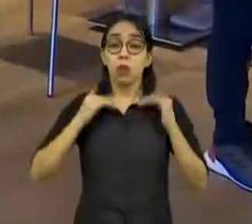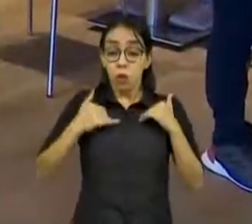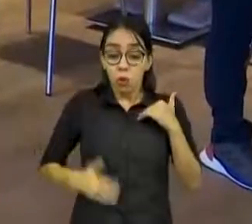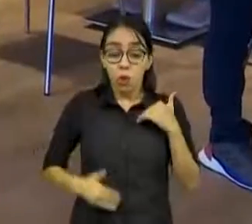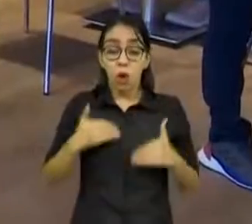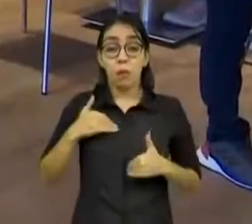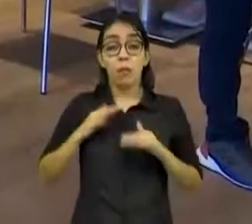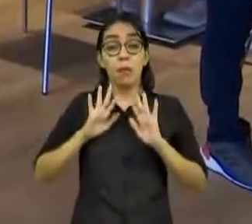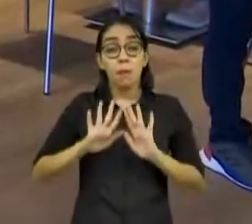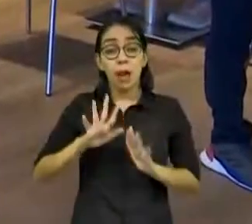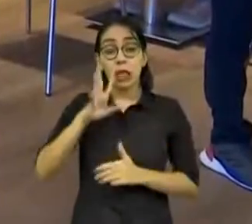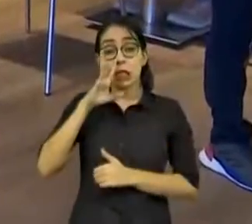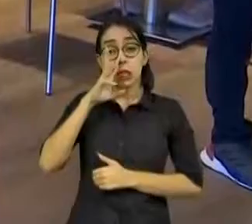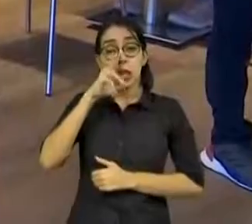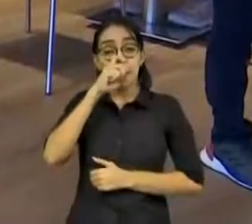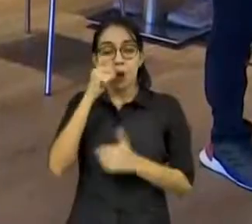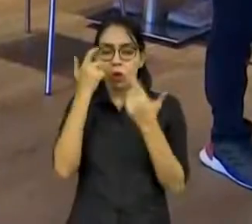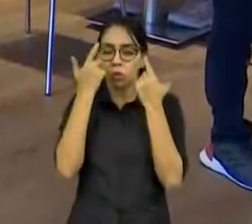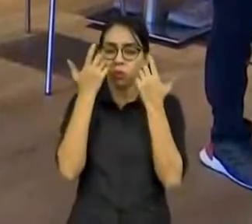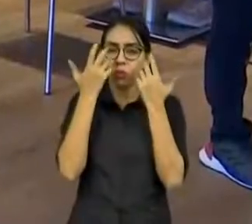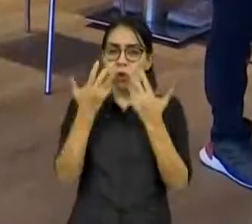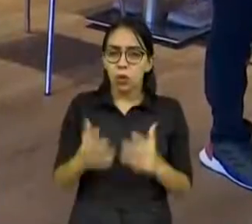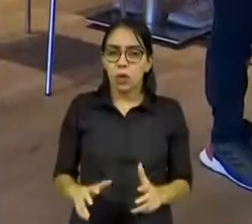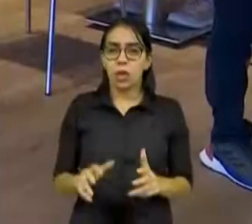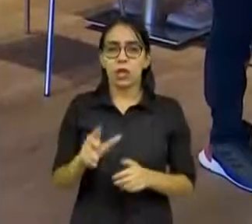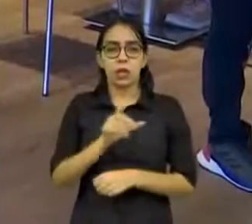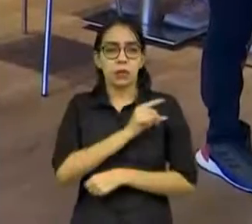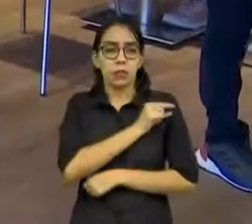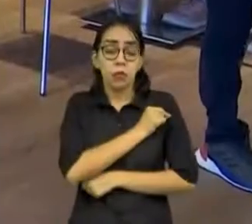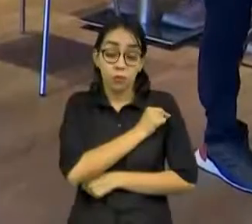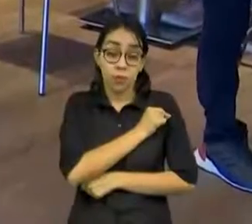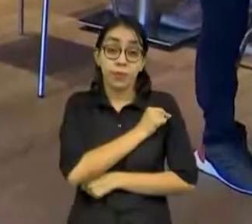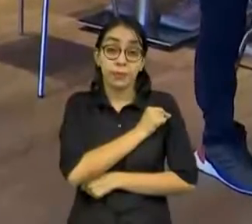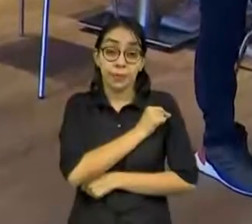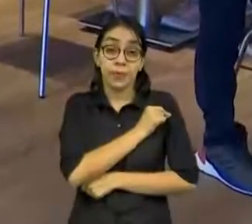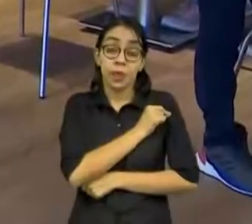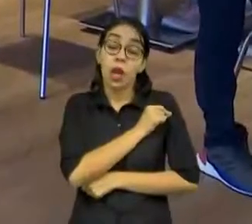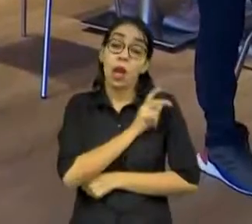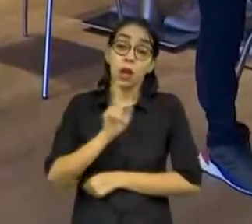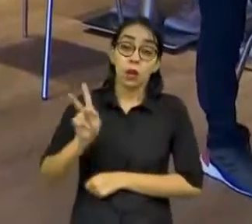não quis tomar a medicação, vacina e